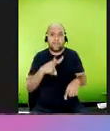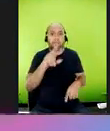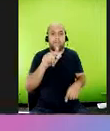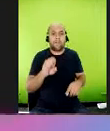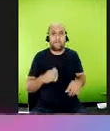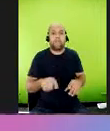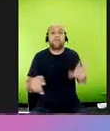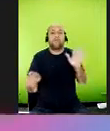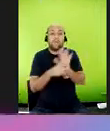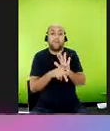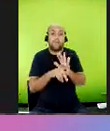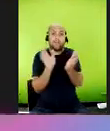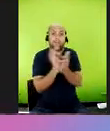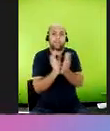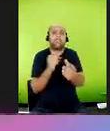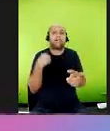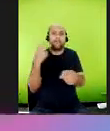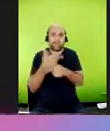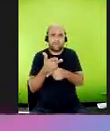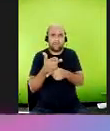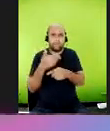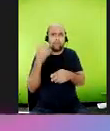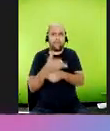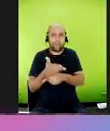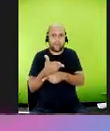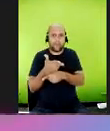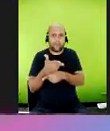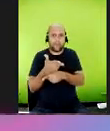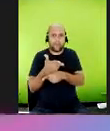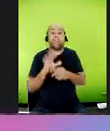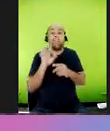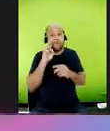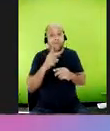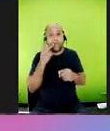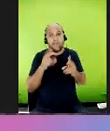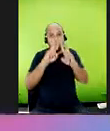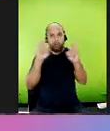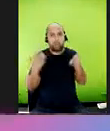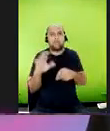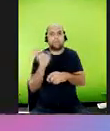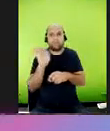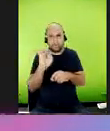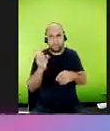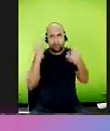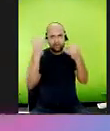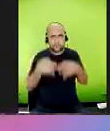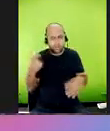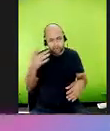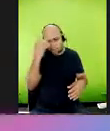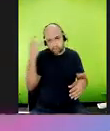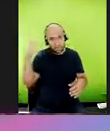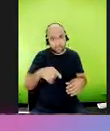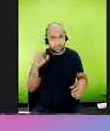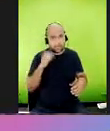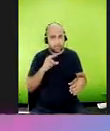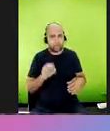um partidos fizeram os seus vídeos eu fiz pelo pelo universo gay e ninguém queria fazer e eu falei Alguém tem que vir aqui a público dizer